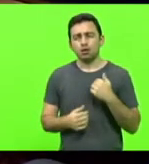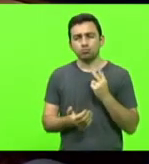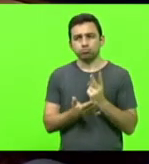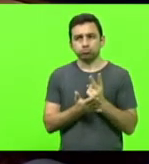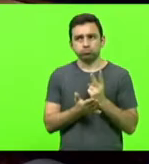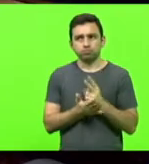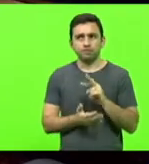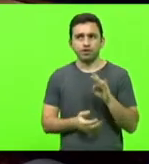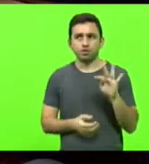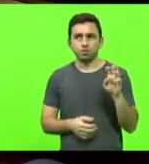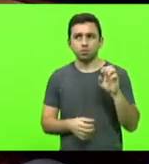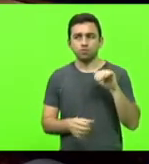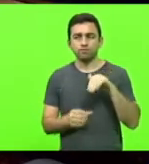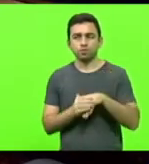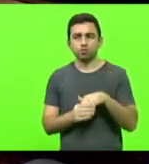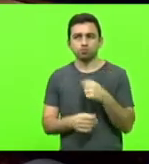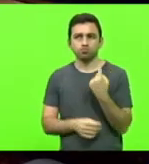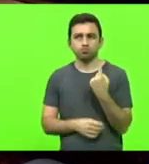voto 1.